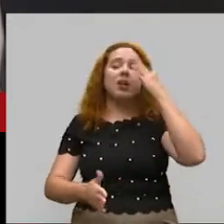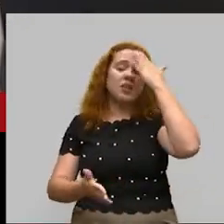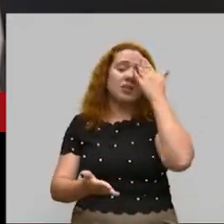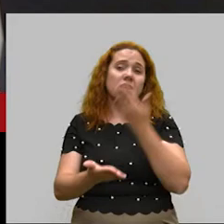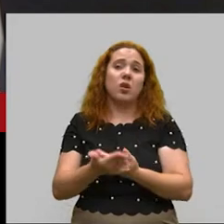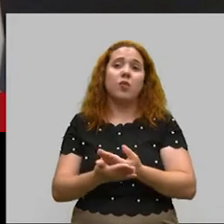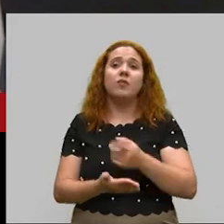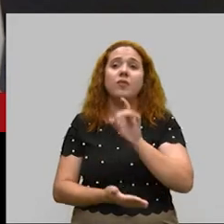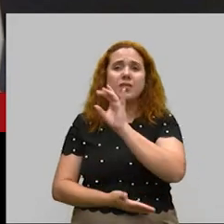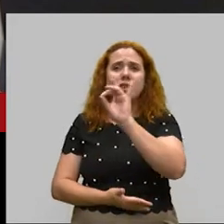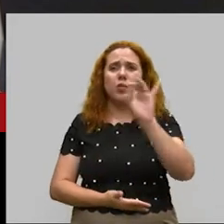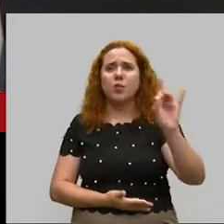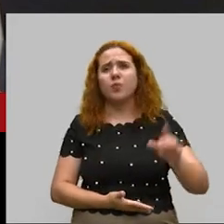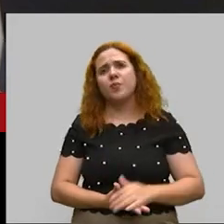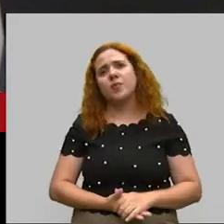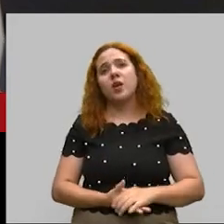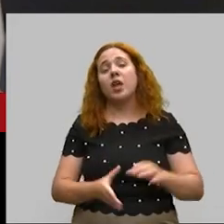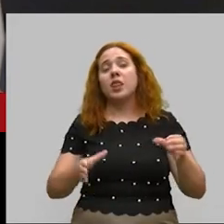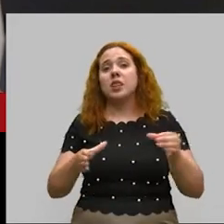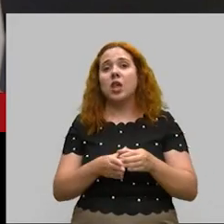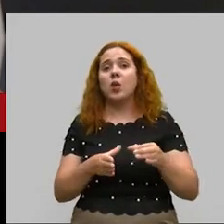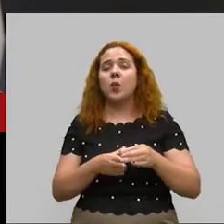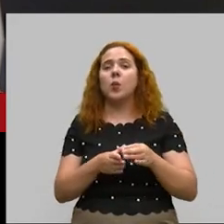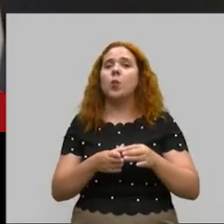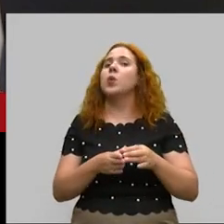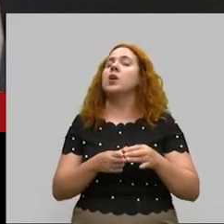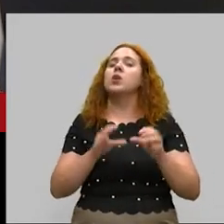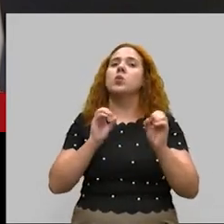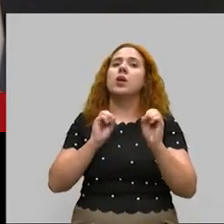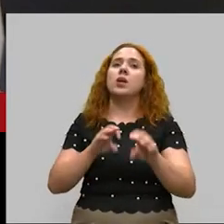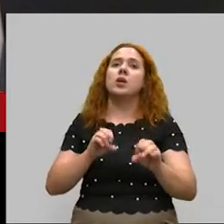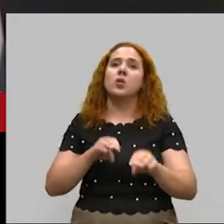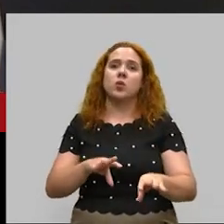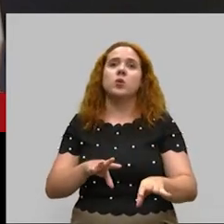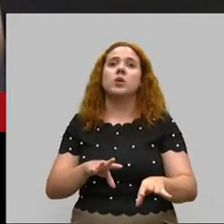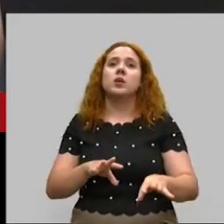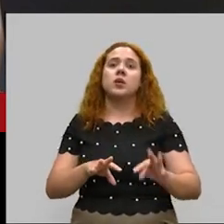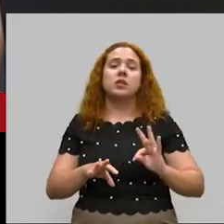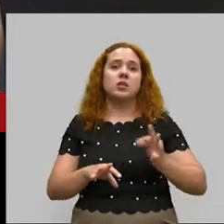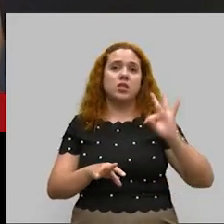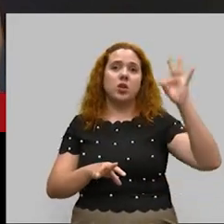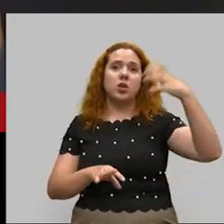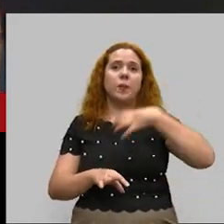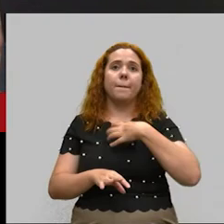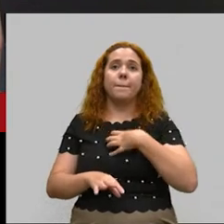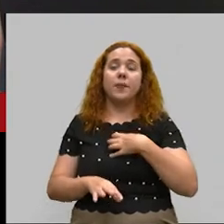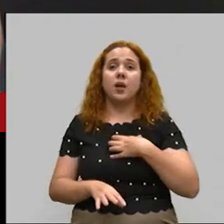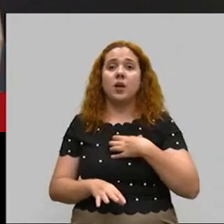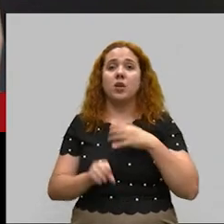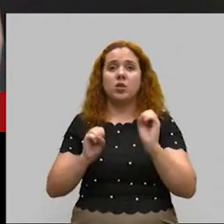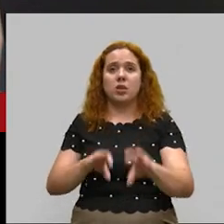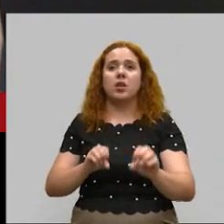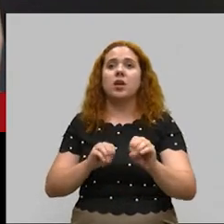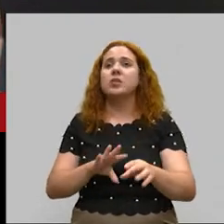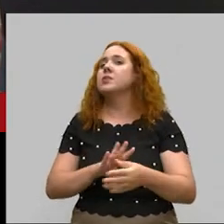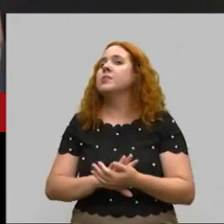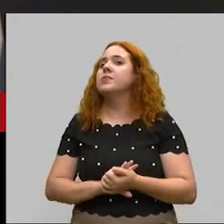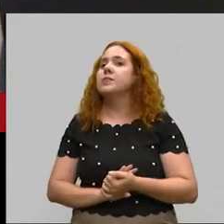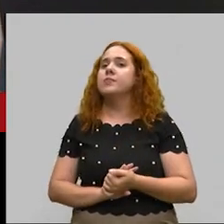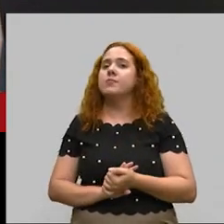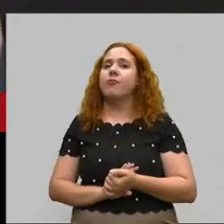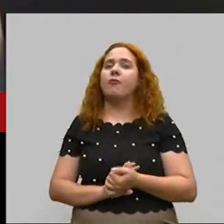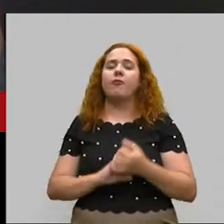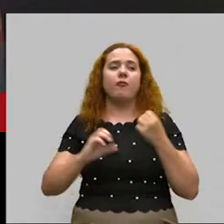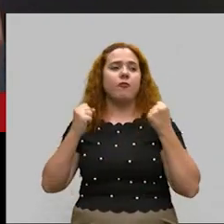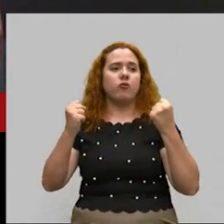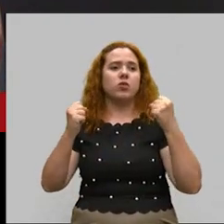pessoa na comissão de Educação Ciência e Tecnologia hoje a educação do campo demonstrou muita força